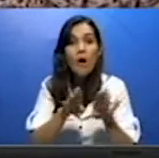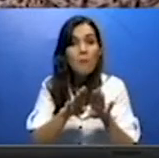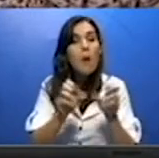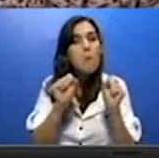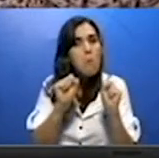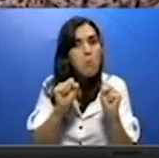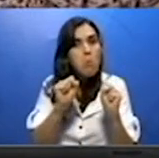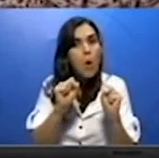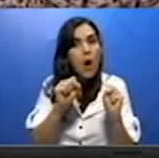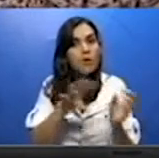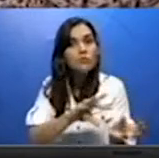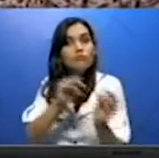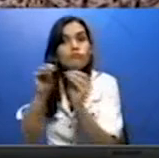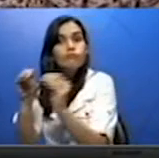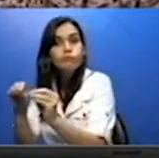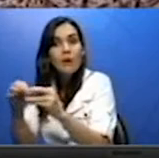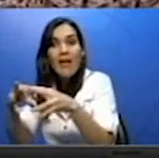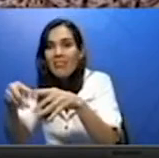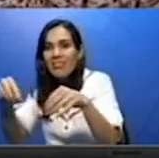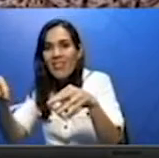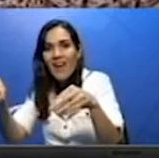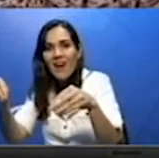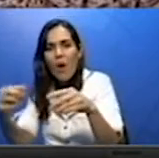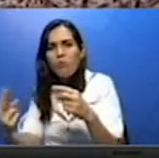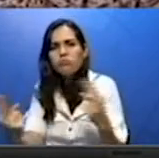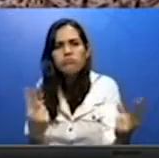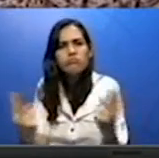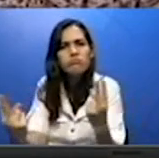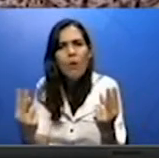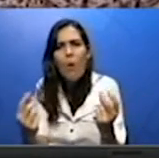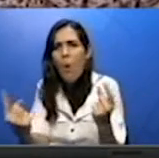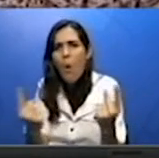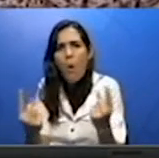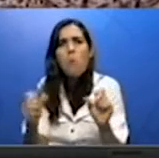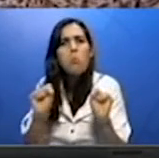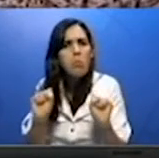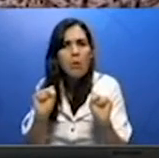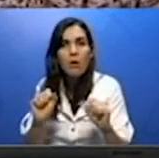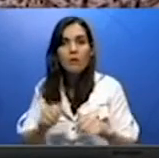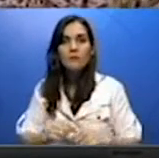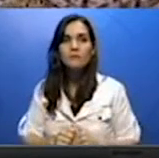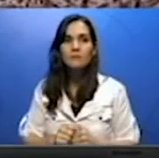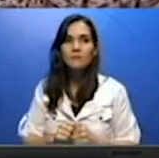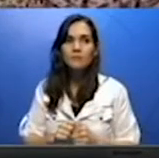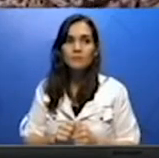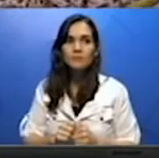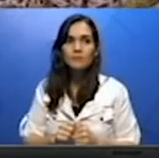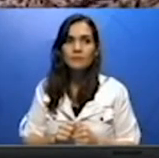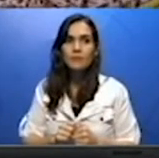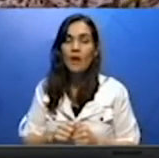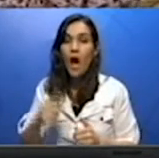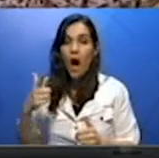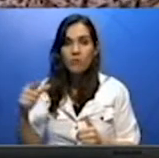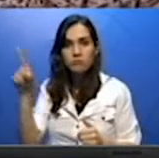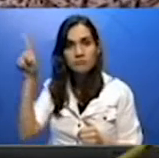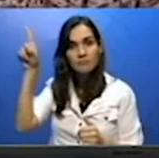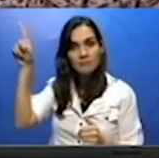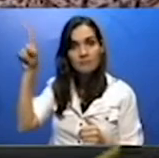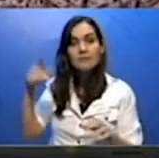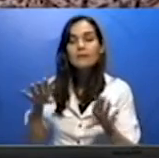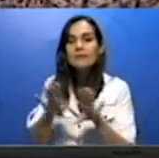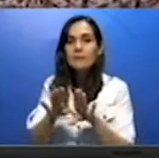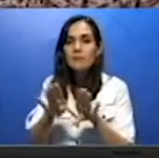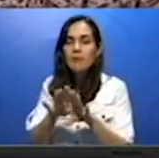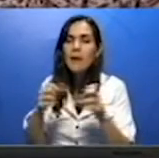a salamandra que é um outro anfíbio ela tem a larva axolotl e da mesma forma depende do ambiente